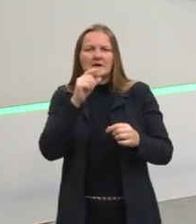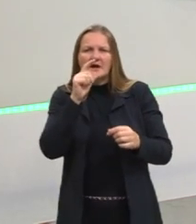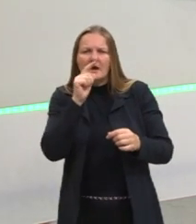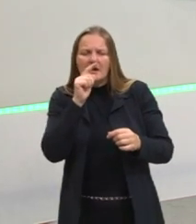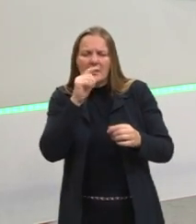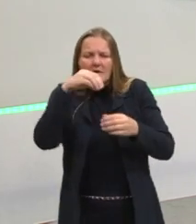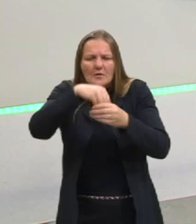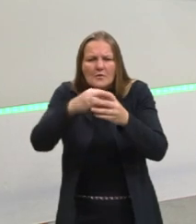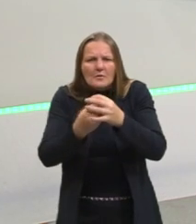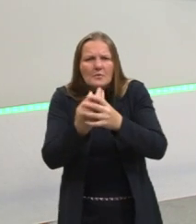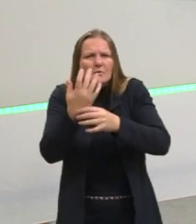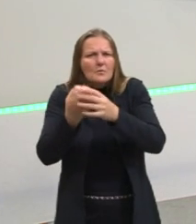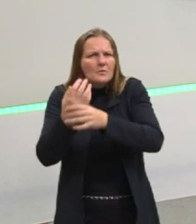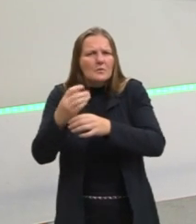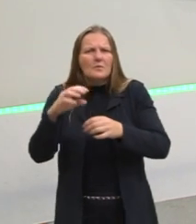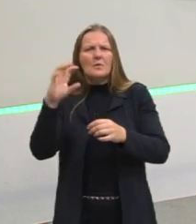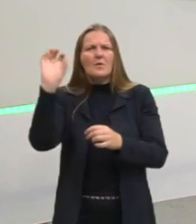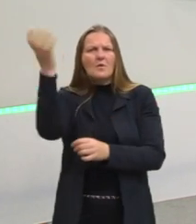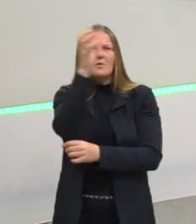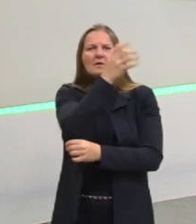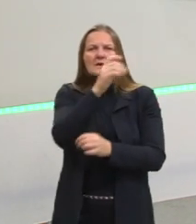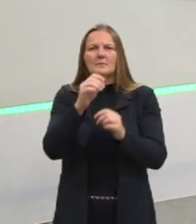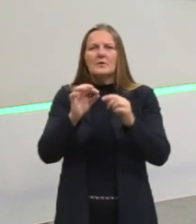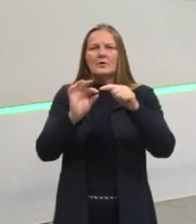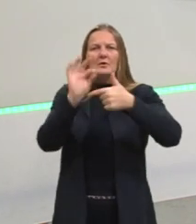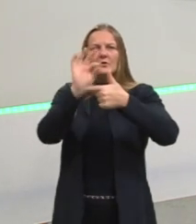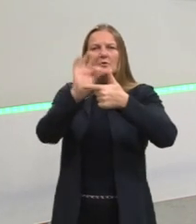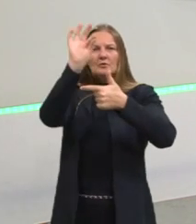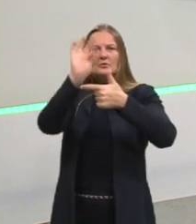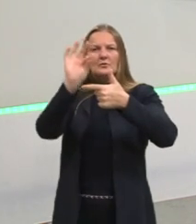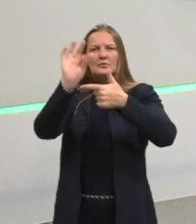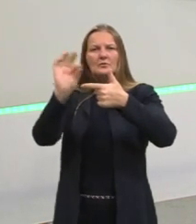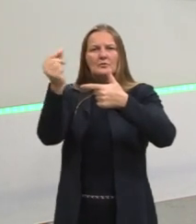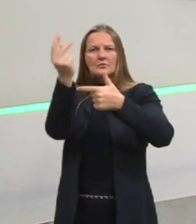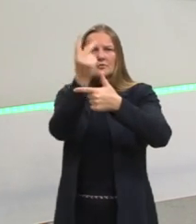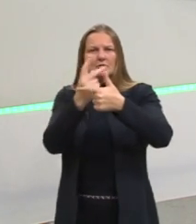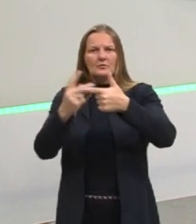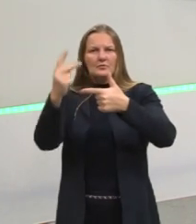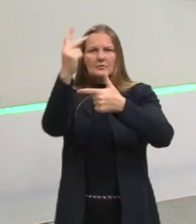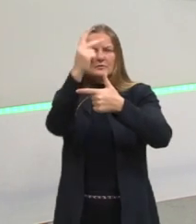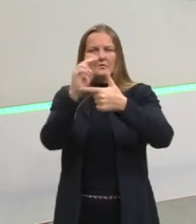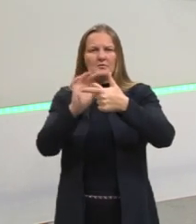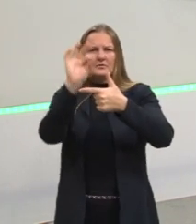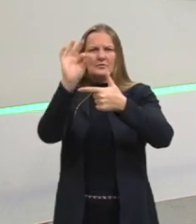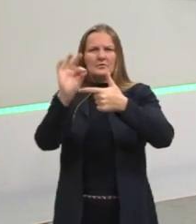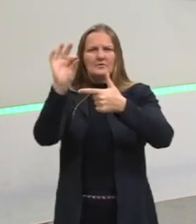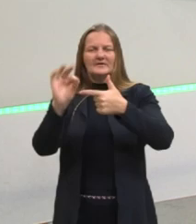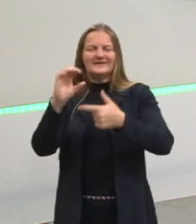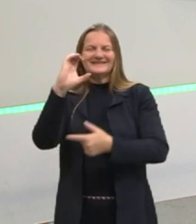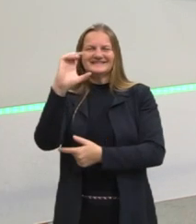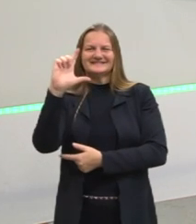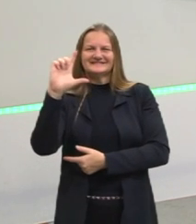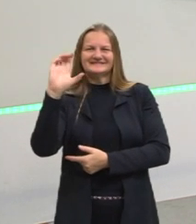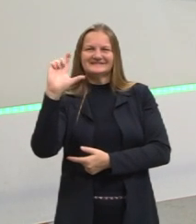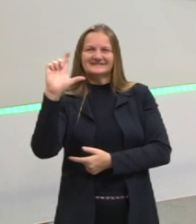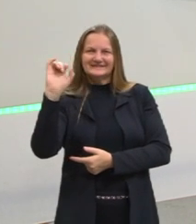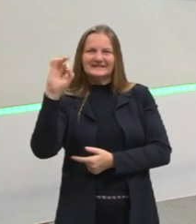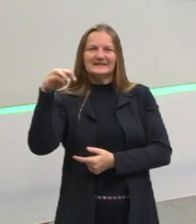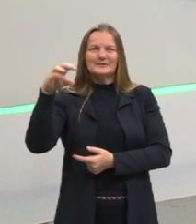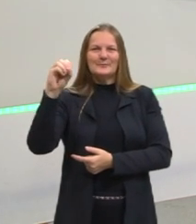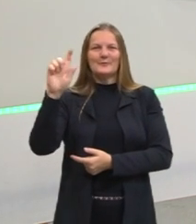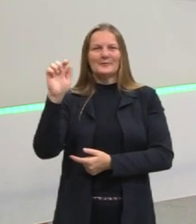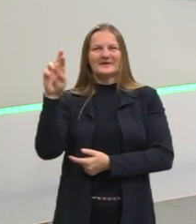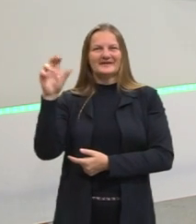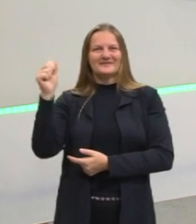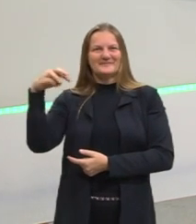essas coisas todas tá então climograma climograma nessa palavra sempre me às vezes me dá uns